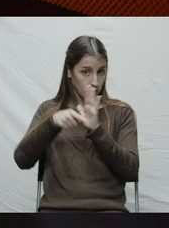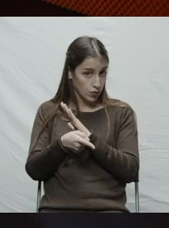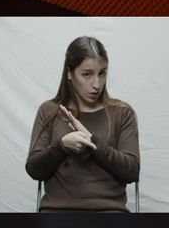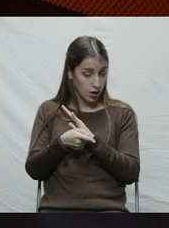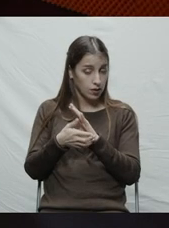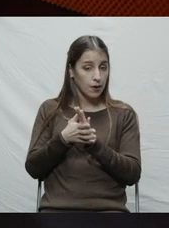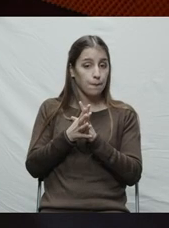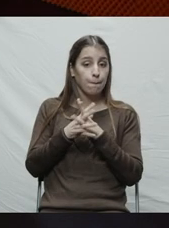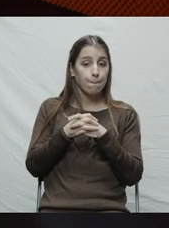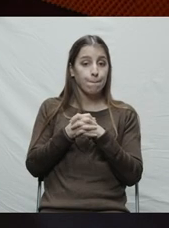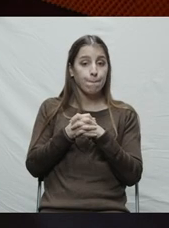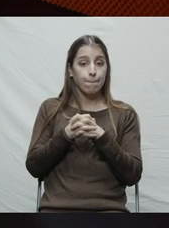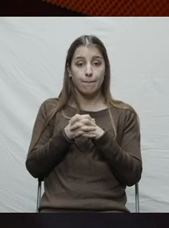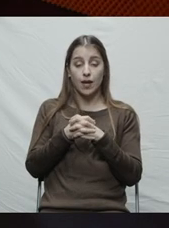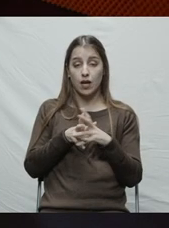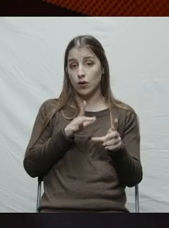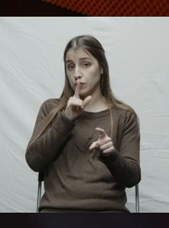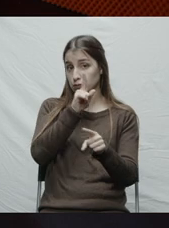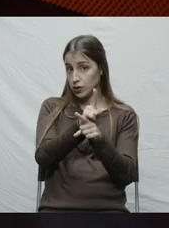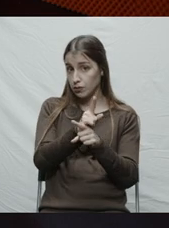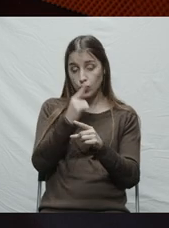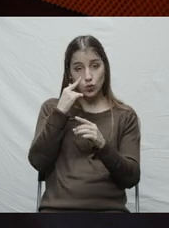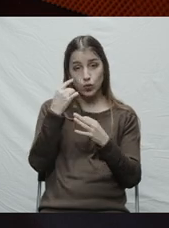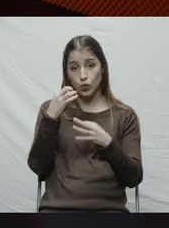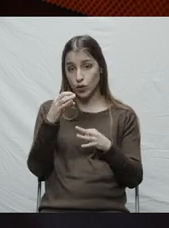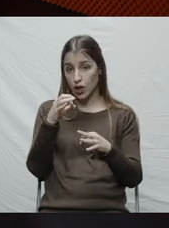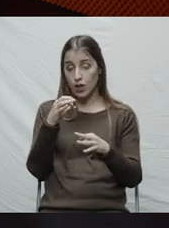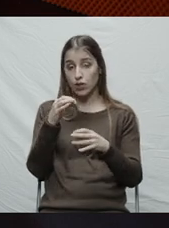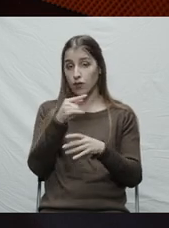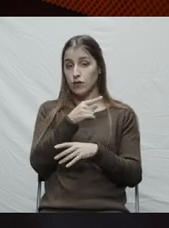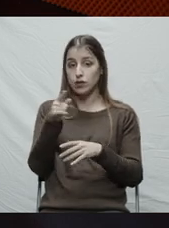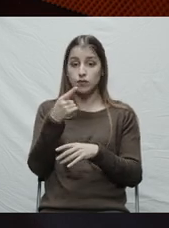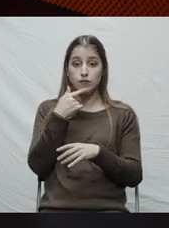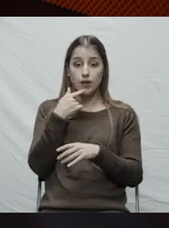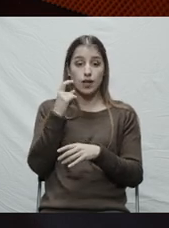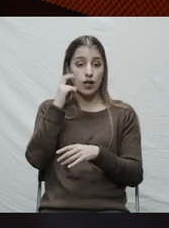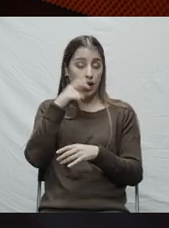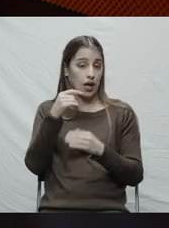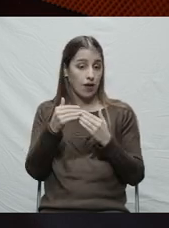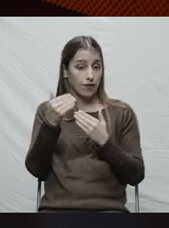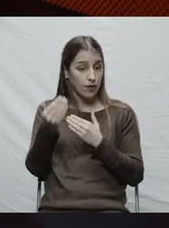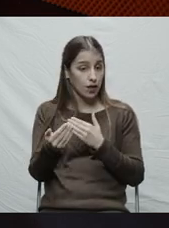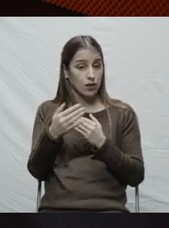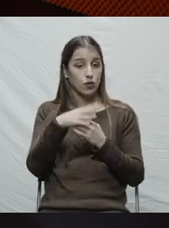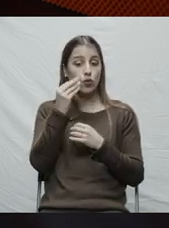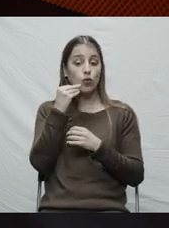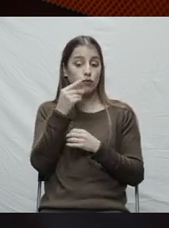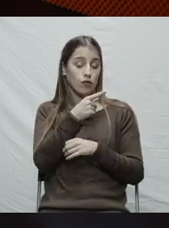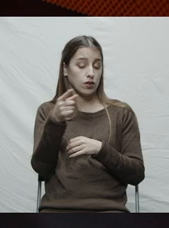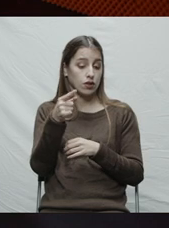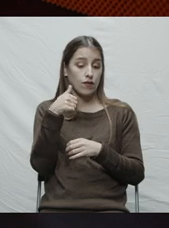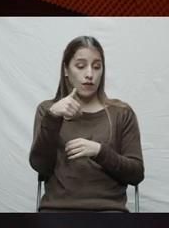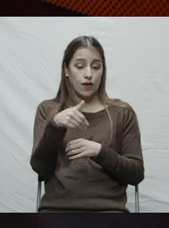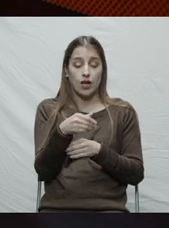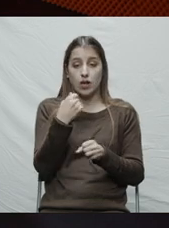ao mesmo tempo com um cuidado enorme de perceber quem é que está à vossa frente, Sim. como é que vão trabalhar,